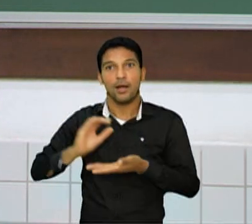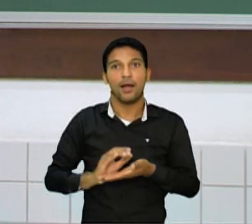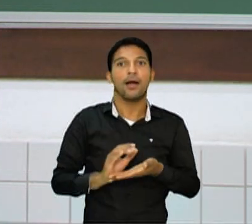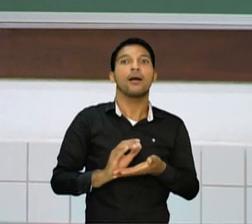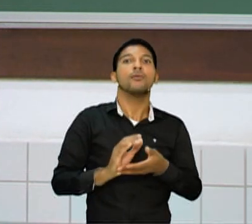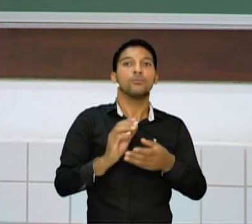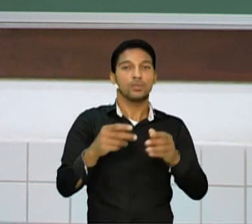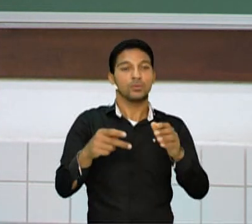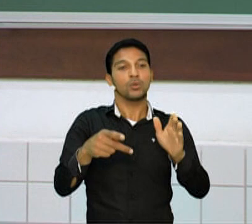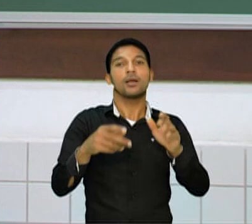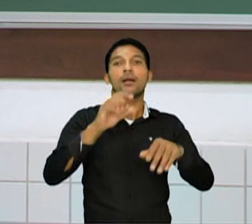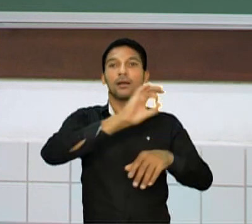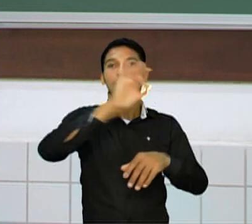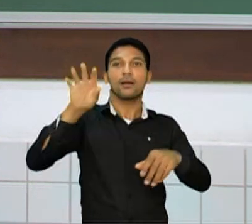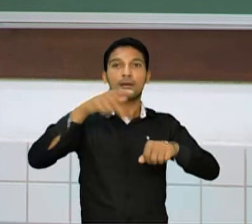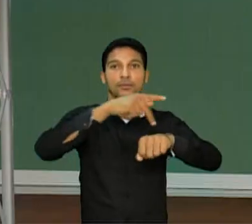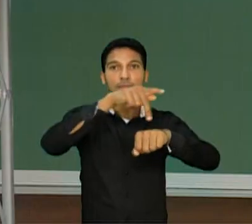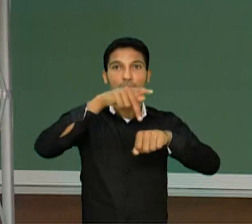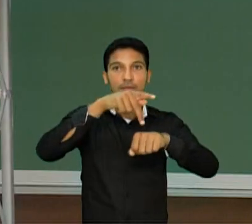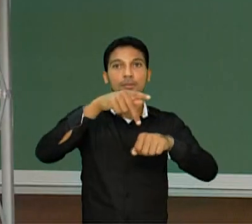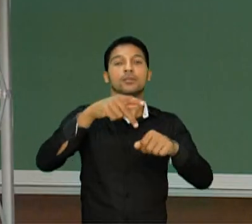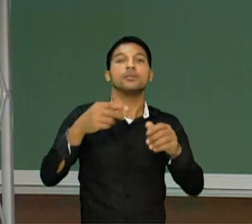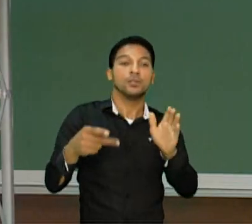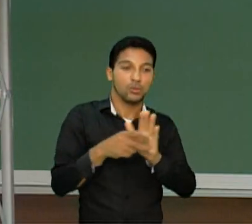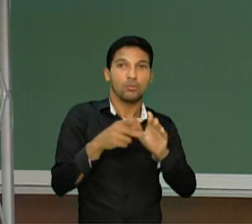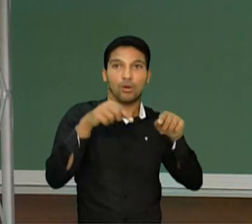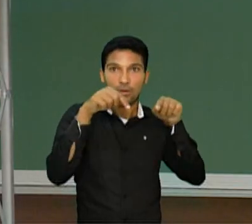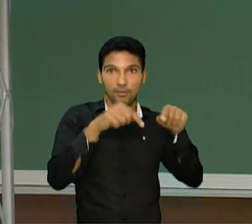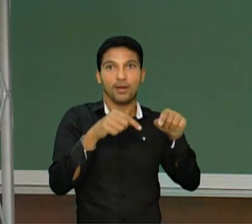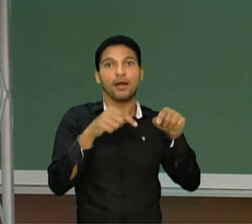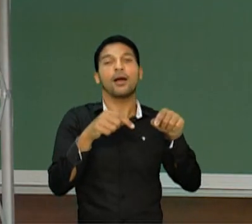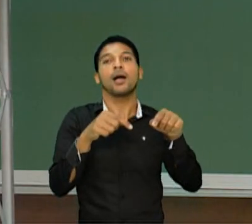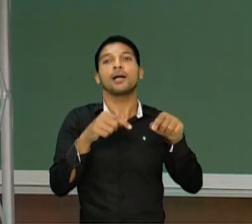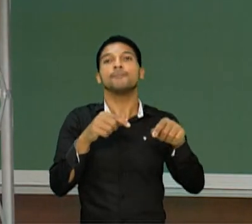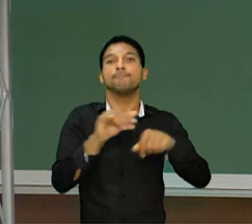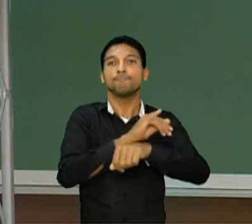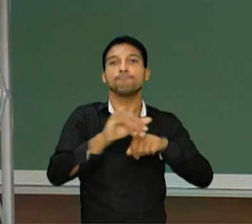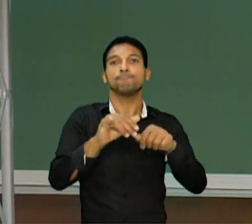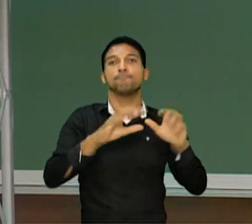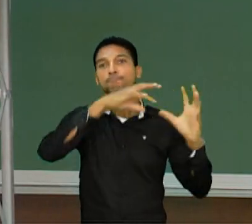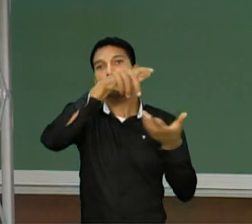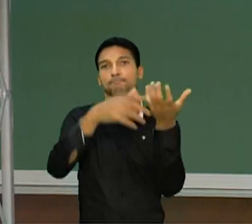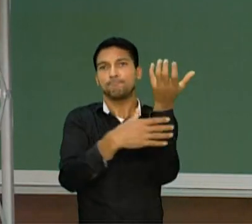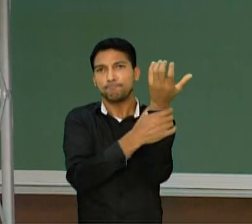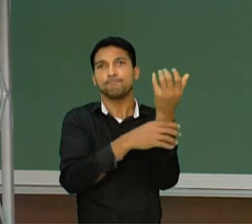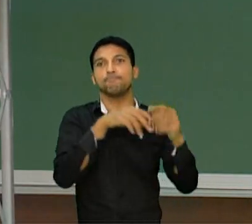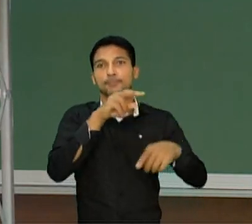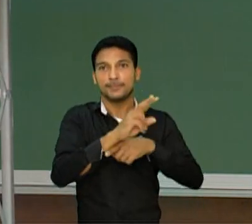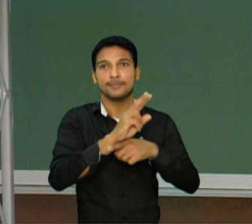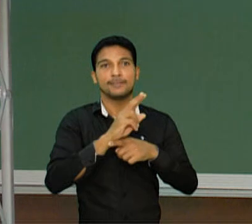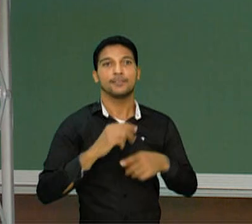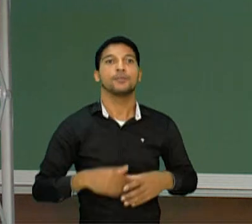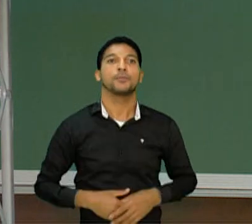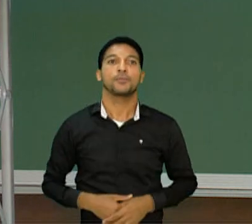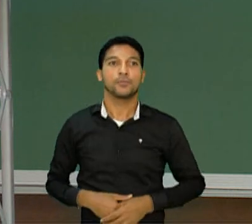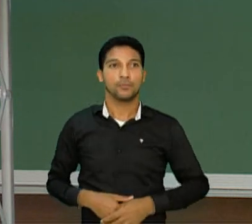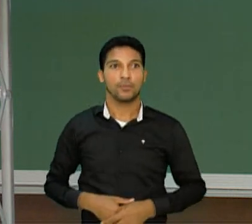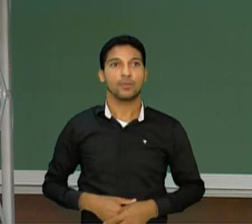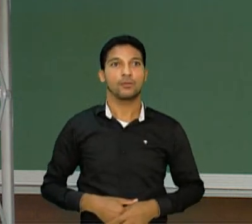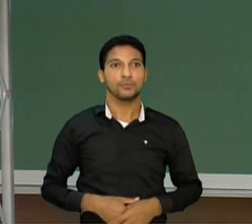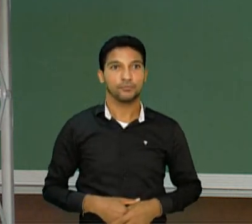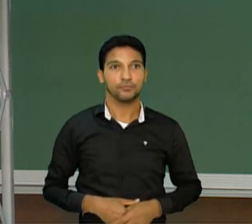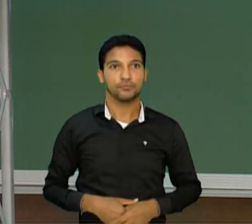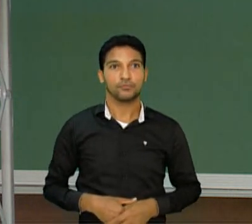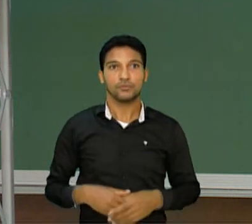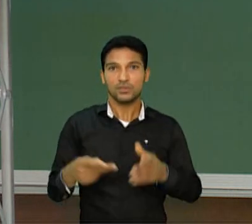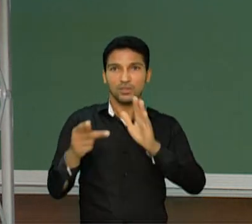Wikipédia é uma organização da internet que é uma enciclopédia aberta em que todos nós podemos fazer uso